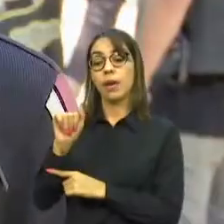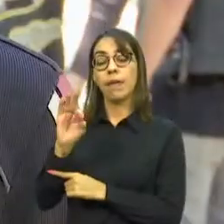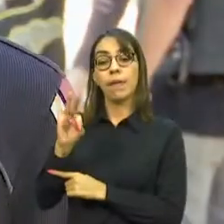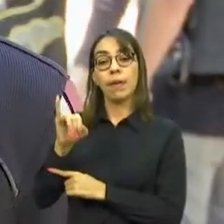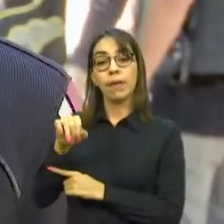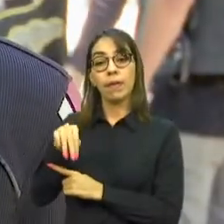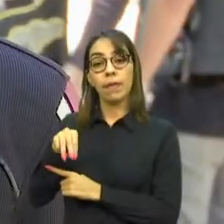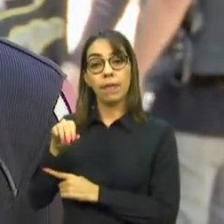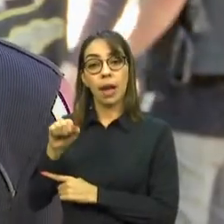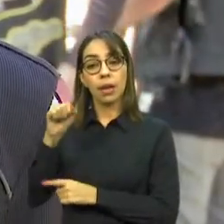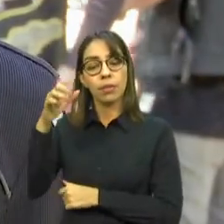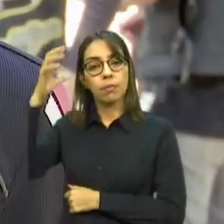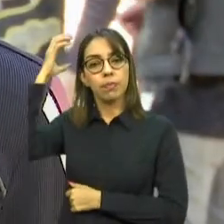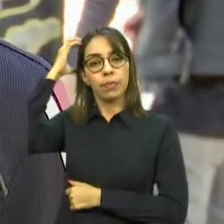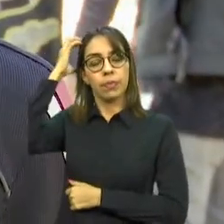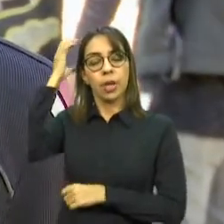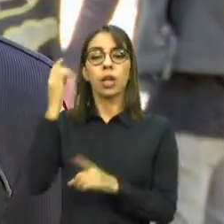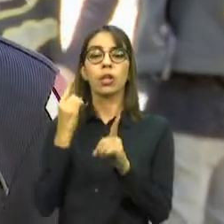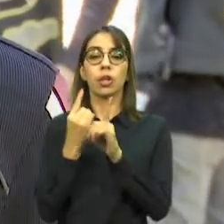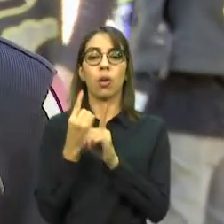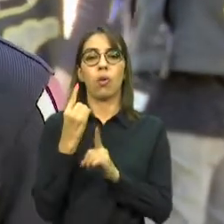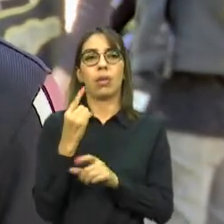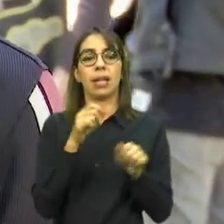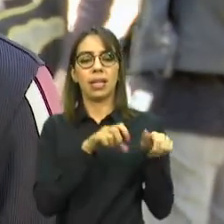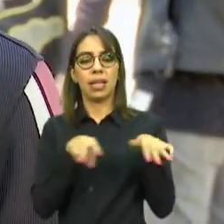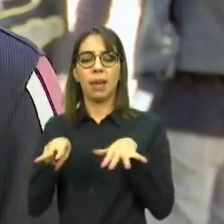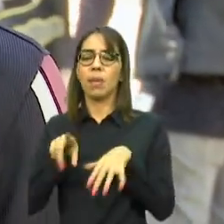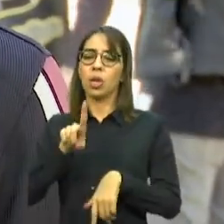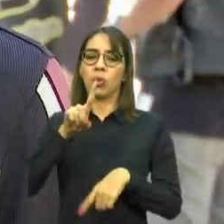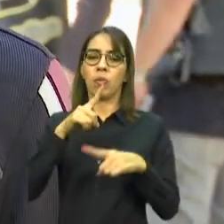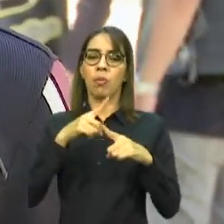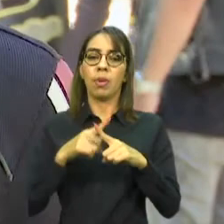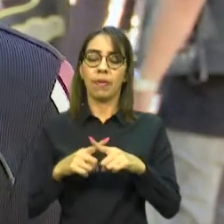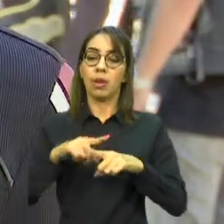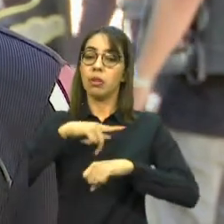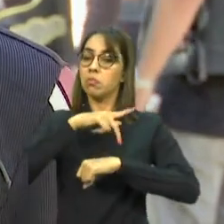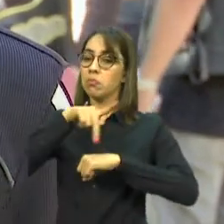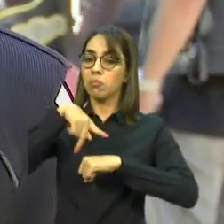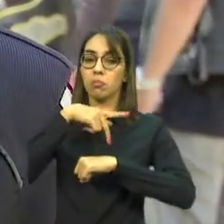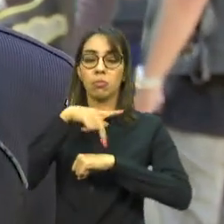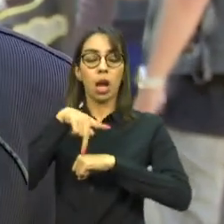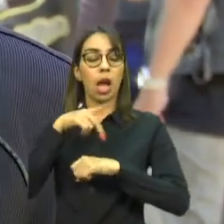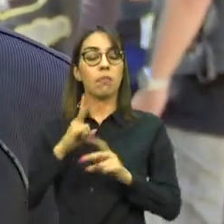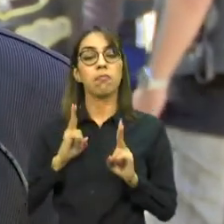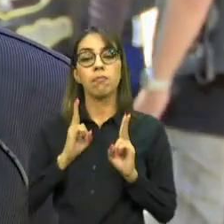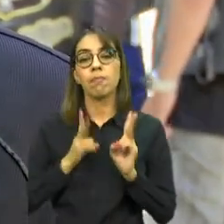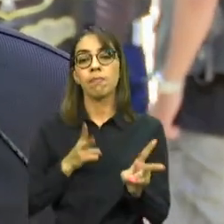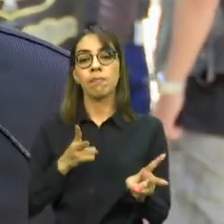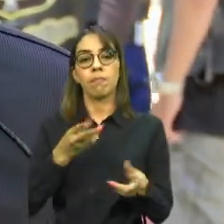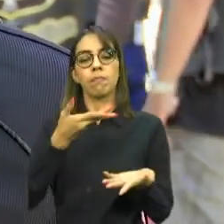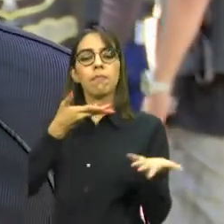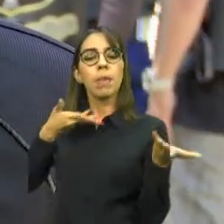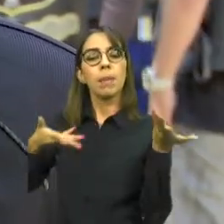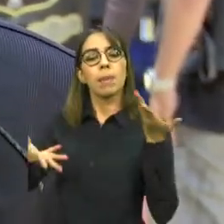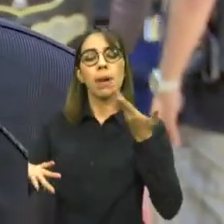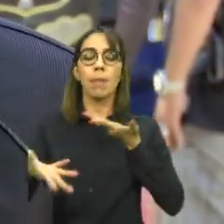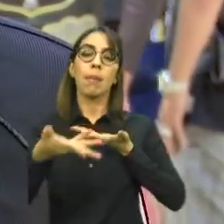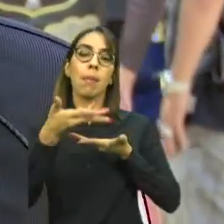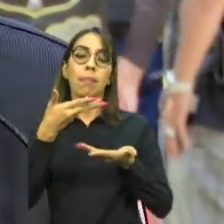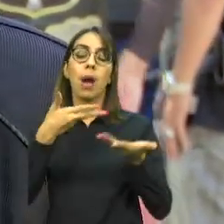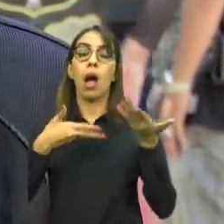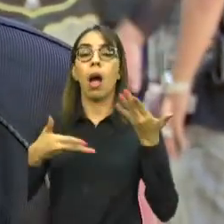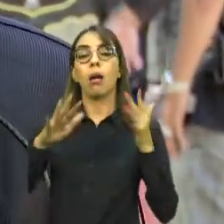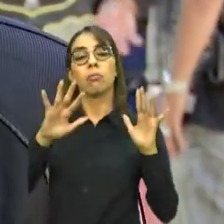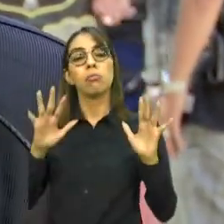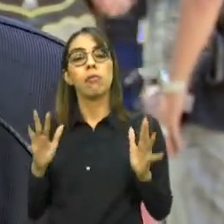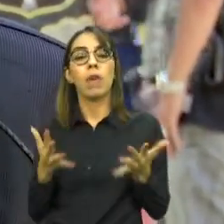semana. Os motociclistas se reúnem aqui nessa praça, na Praça 13 de Maio, onde há uma confraternização, a